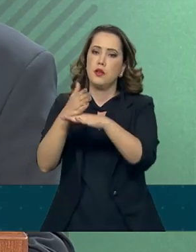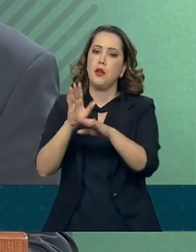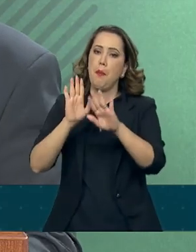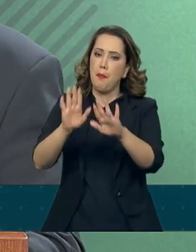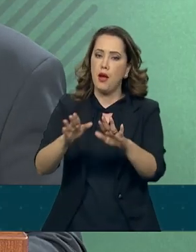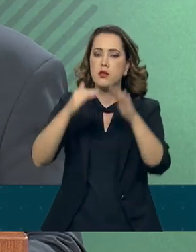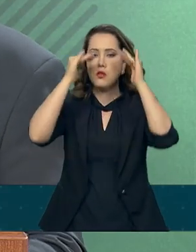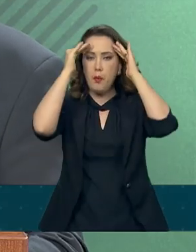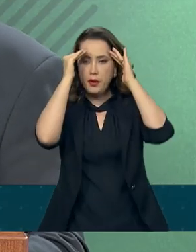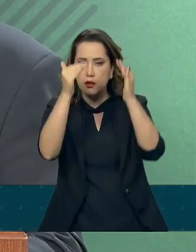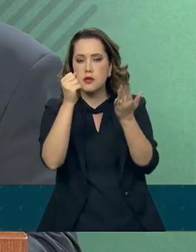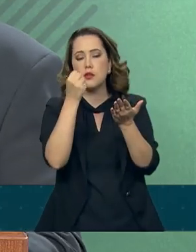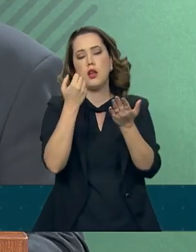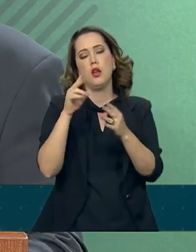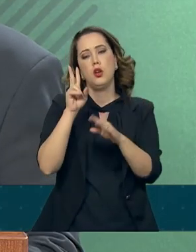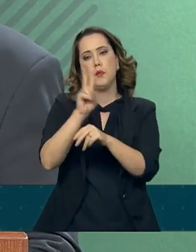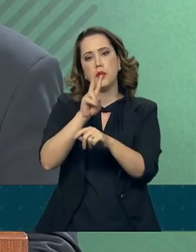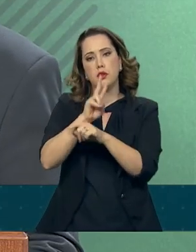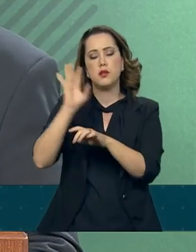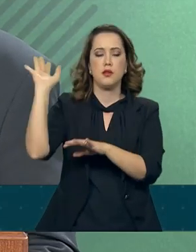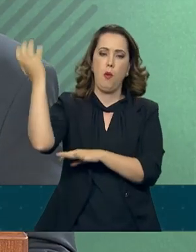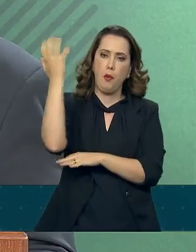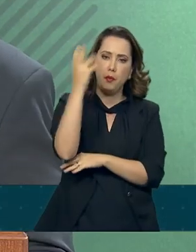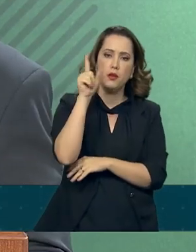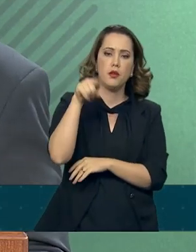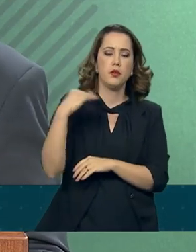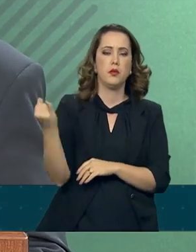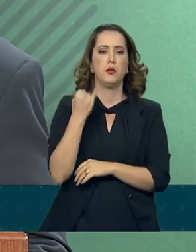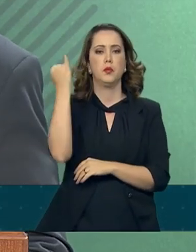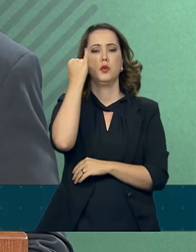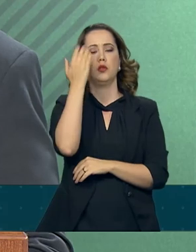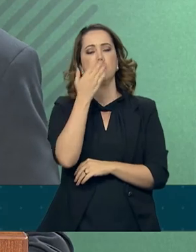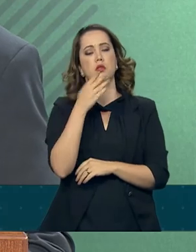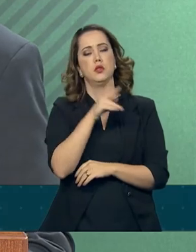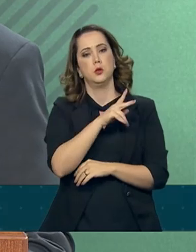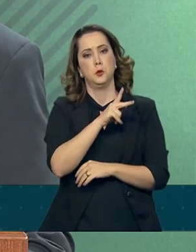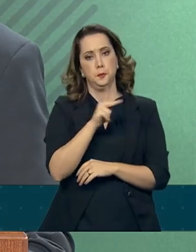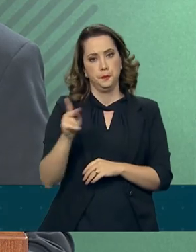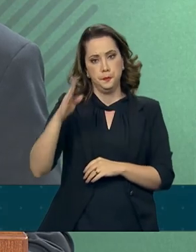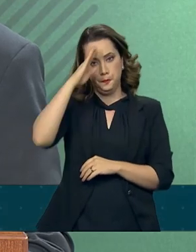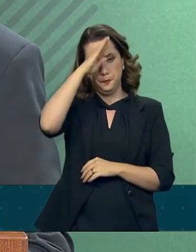aspectos de proteção ambiental que são tão importante ao governo do presidente